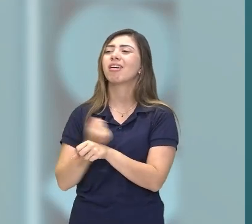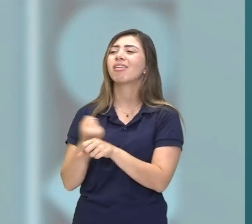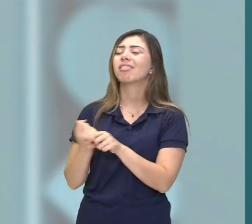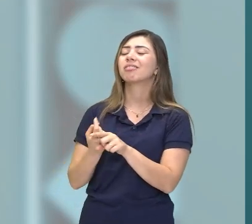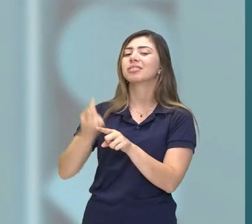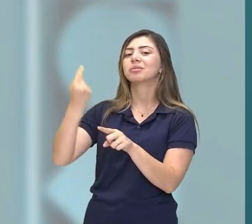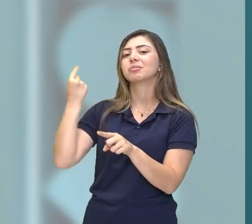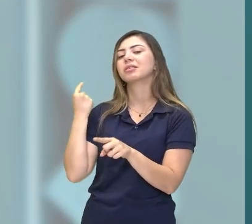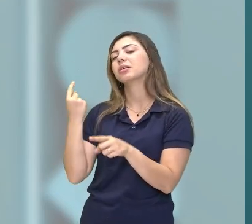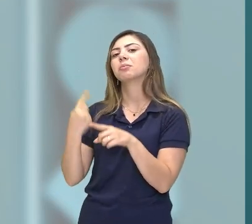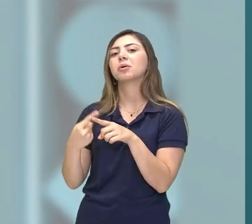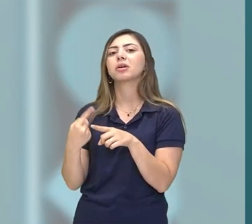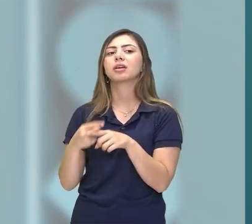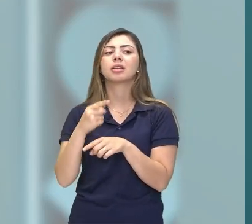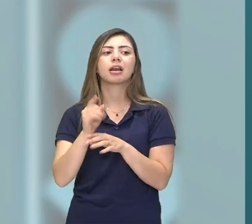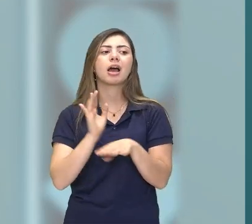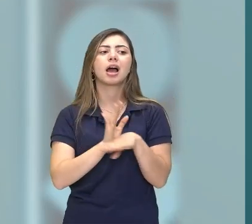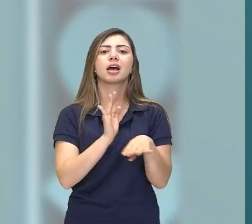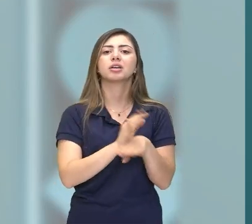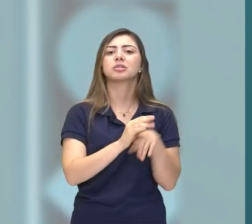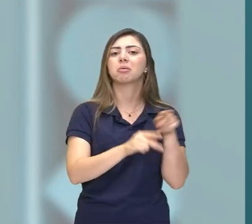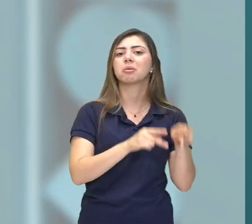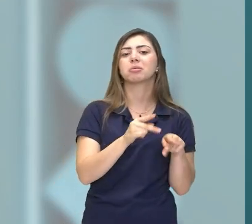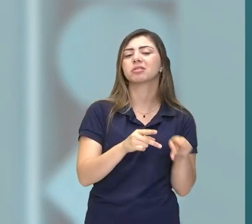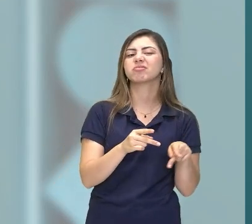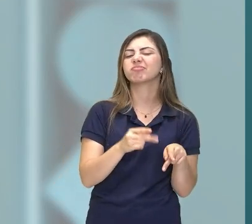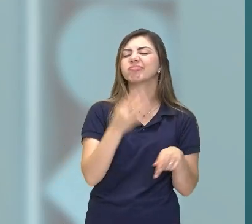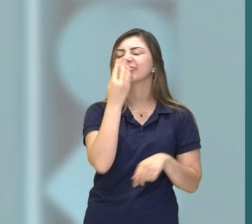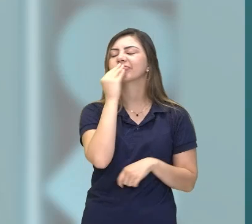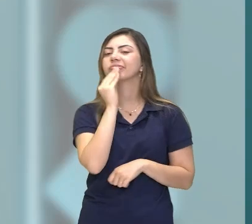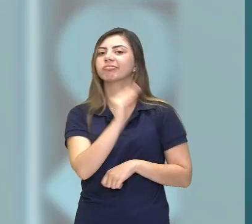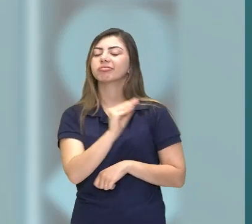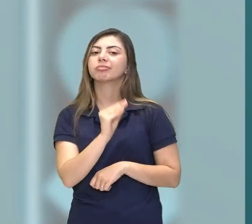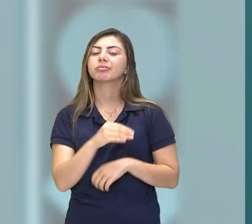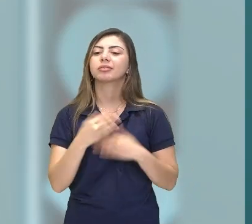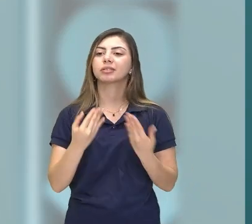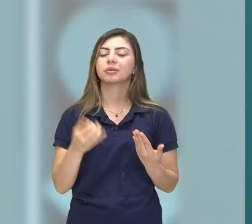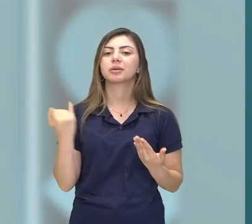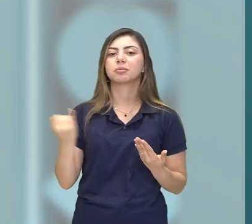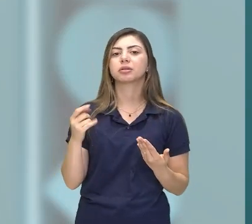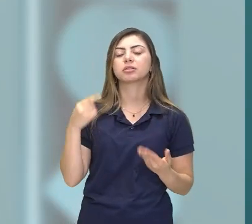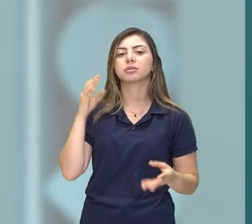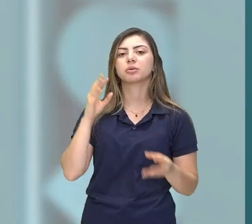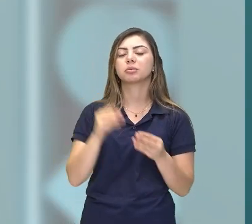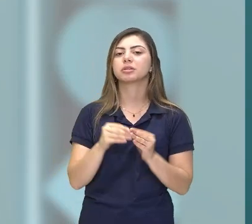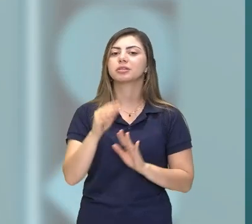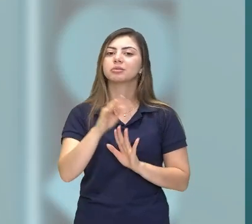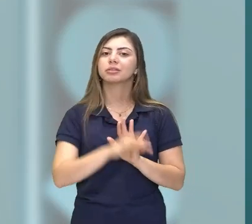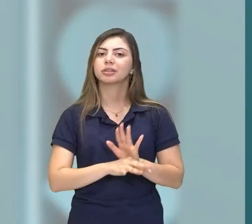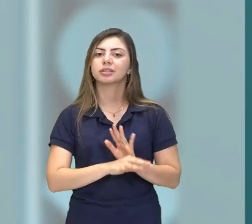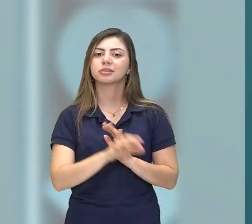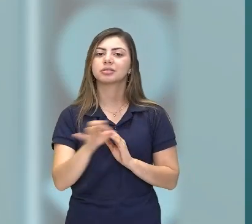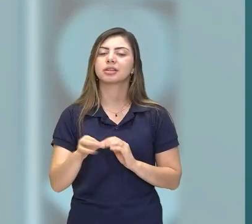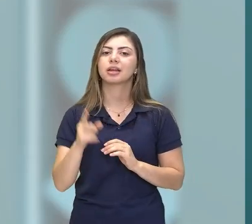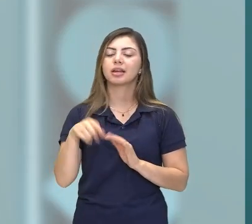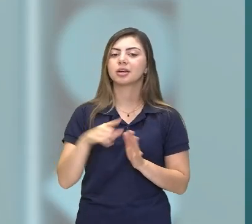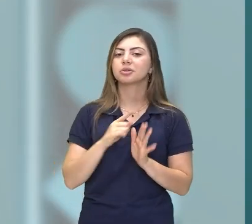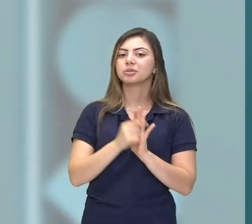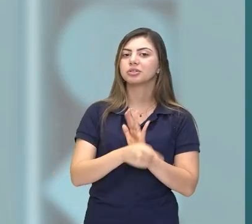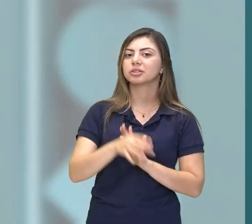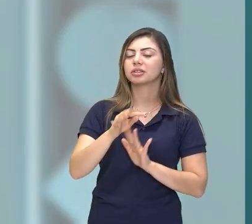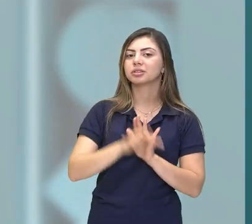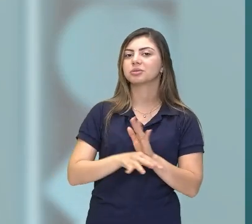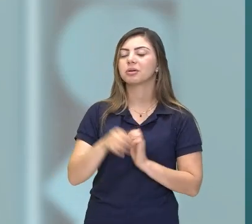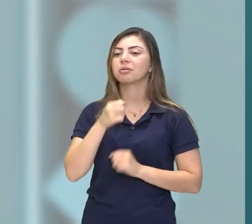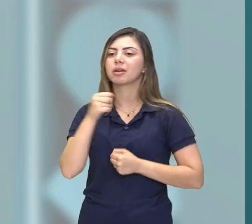geralmente são ignoradas. Isso é muito importante para a gente entender esse tipo de texto, o gênero textual,